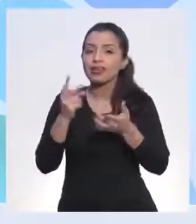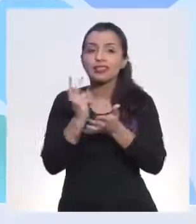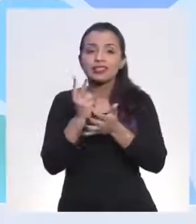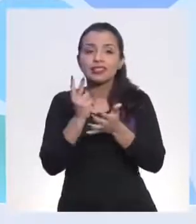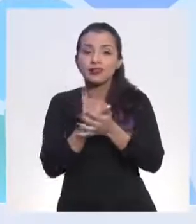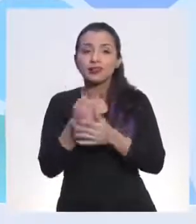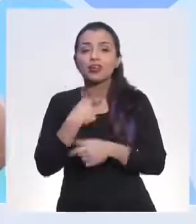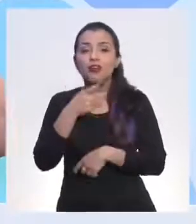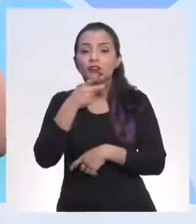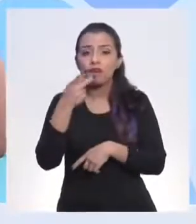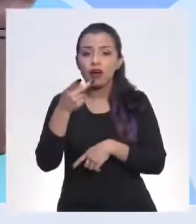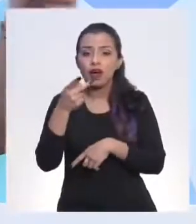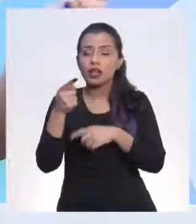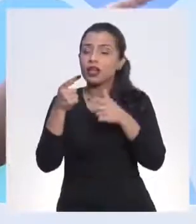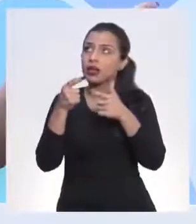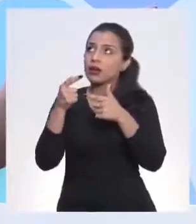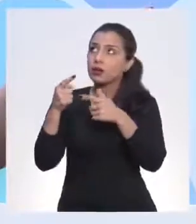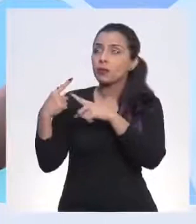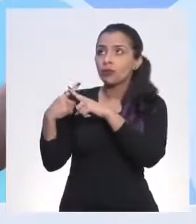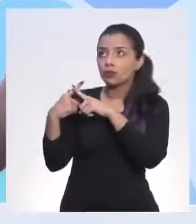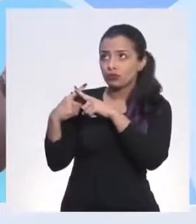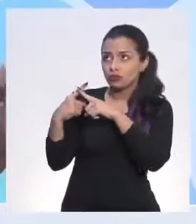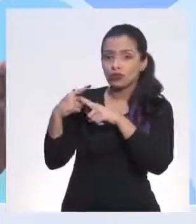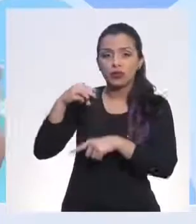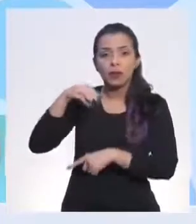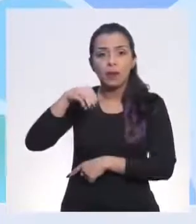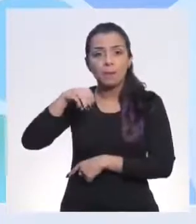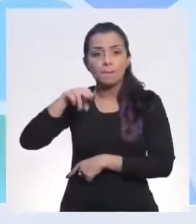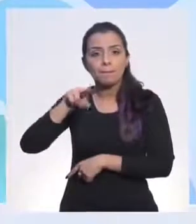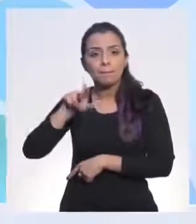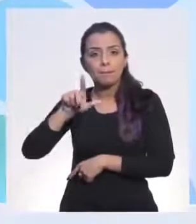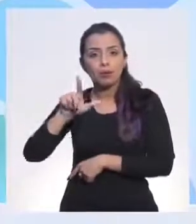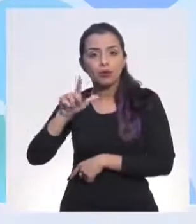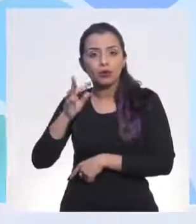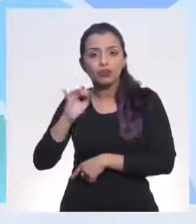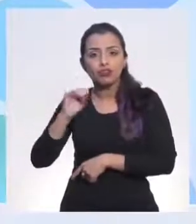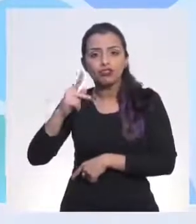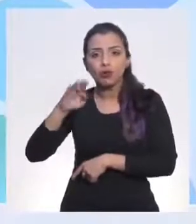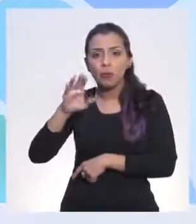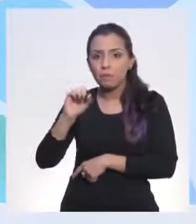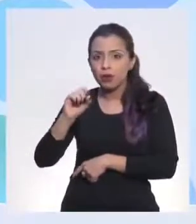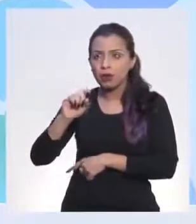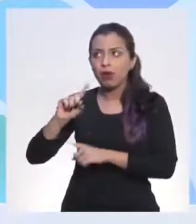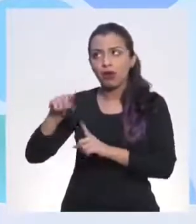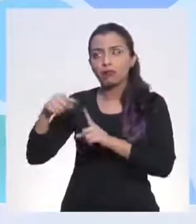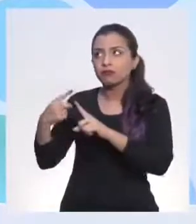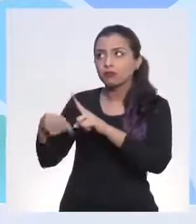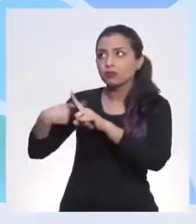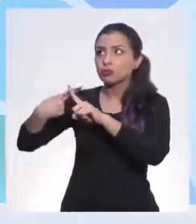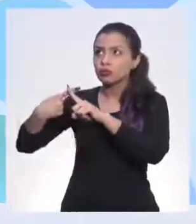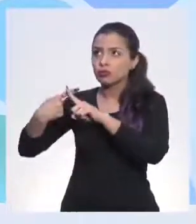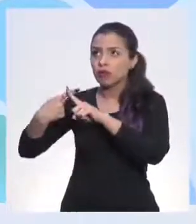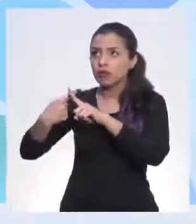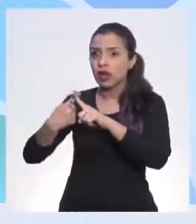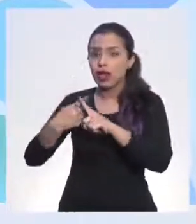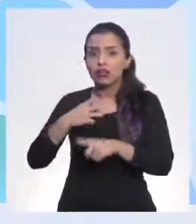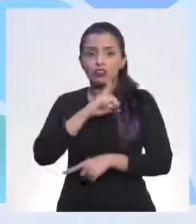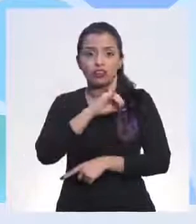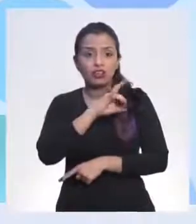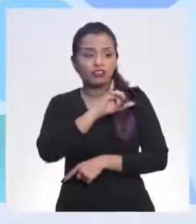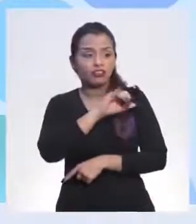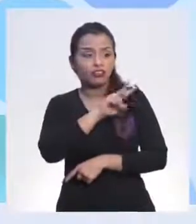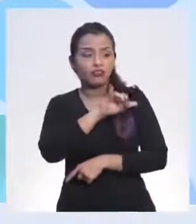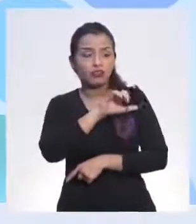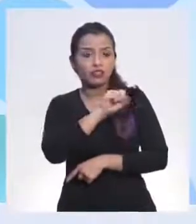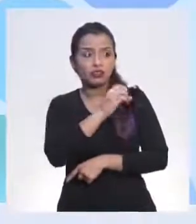falo de múltiplo, eu venho com a ideia de multiplicar. Isso mesmo. E de divisores, venho com essa ideia do dividir, não é